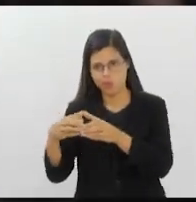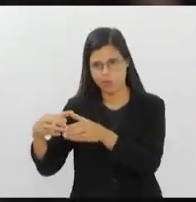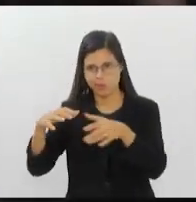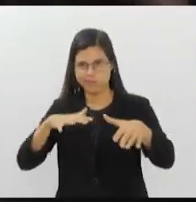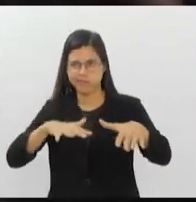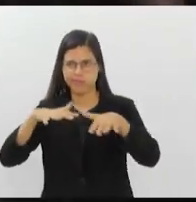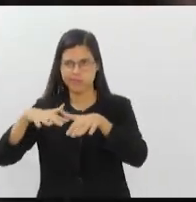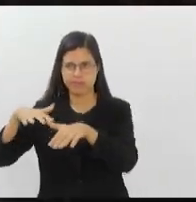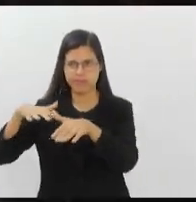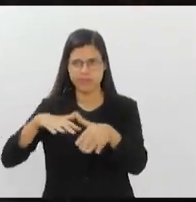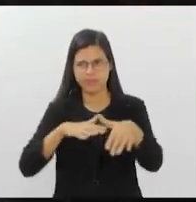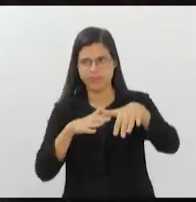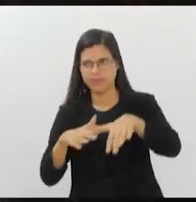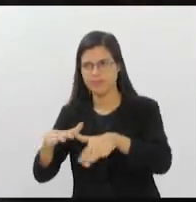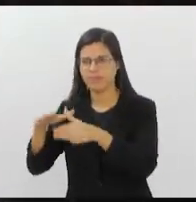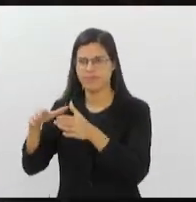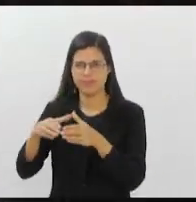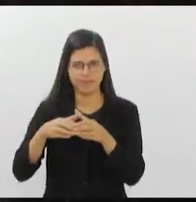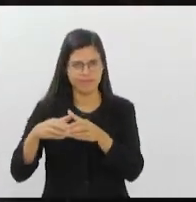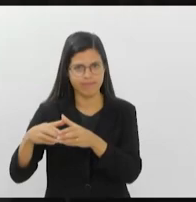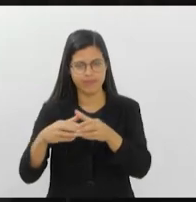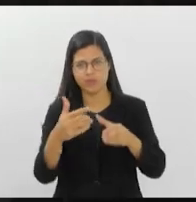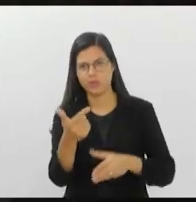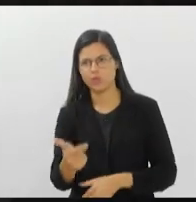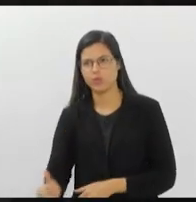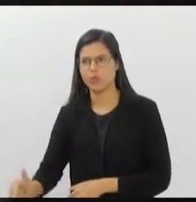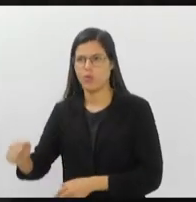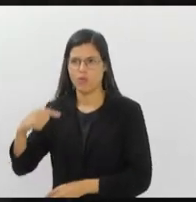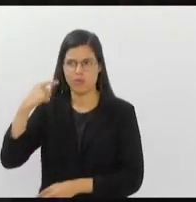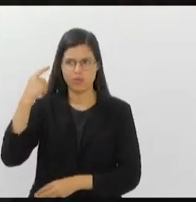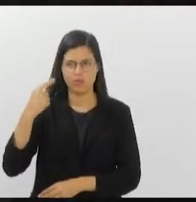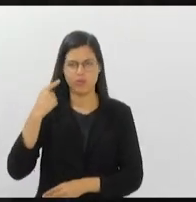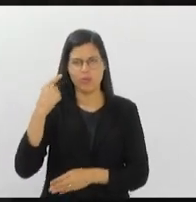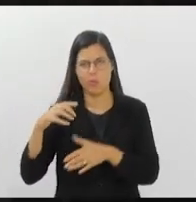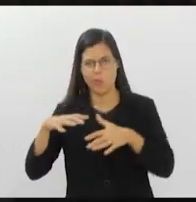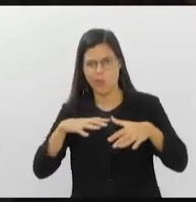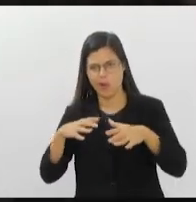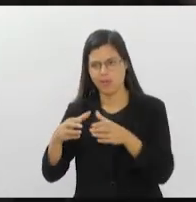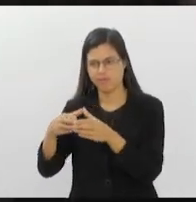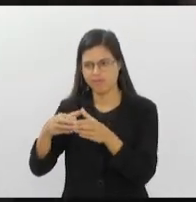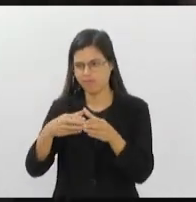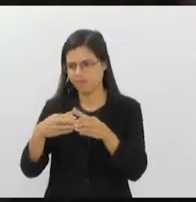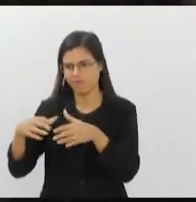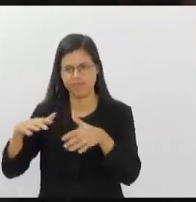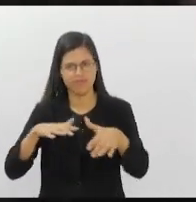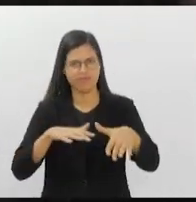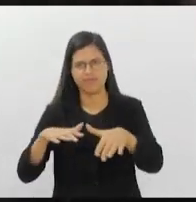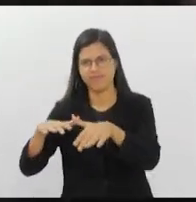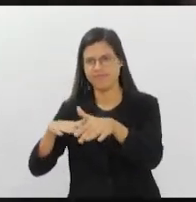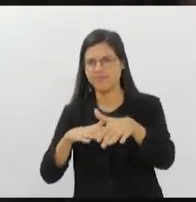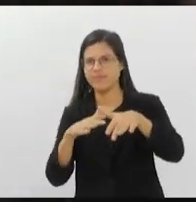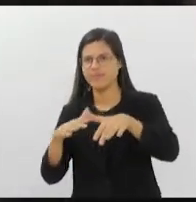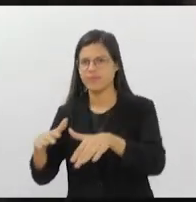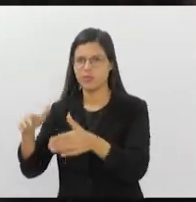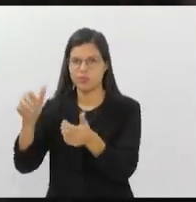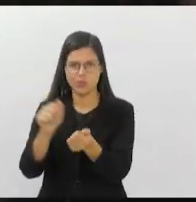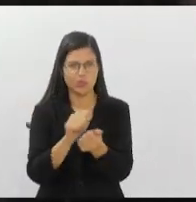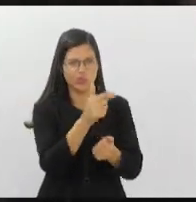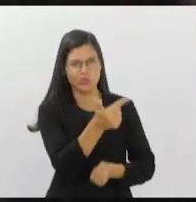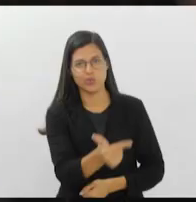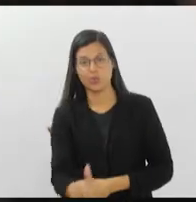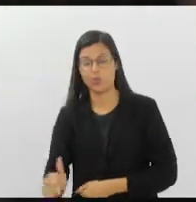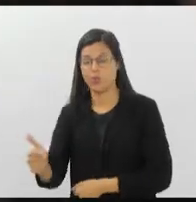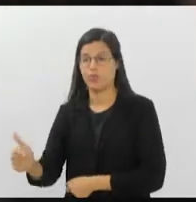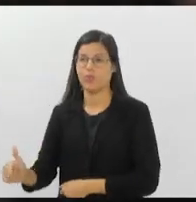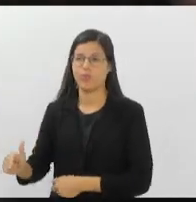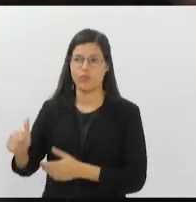loucura suburbana, mais uma vez. O loucura suburbana com vocês. O loucura suburbana, mais